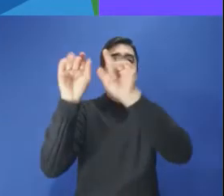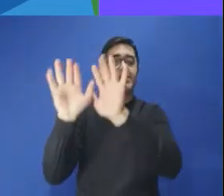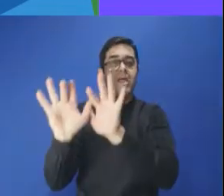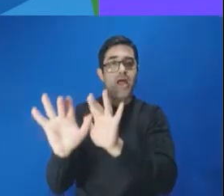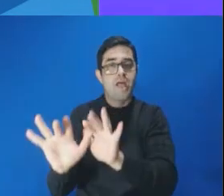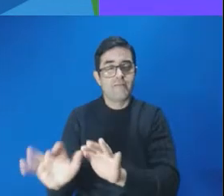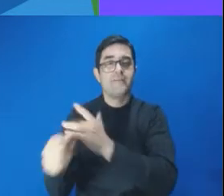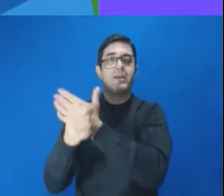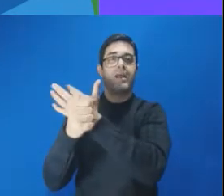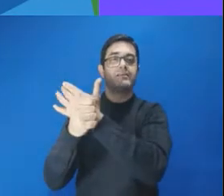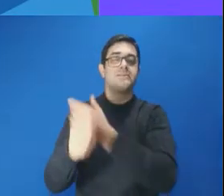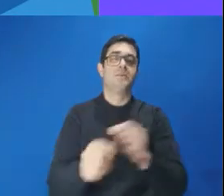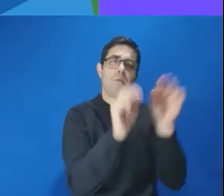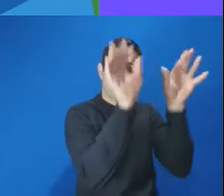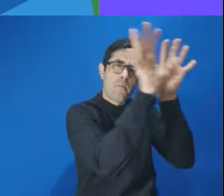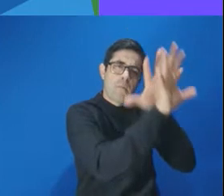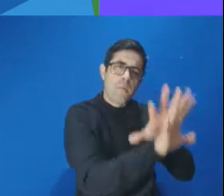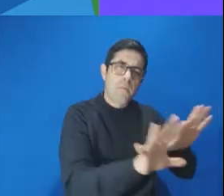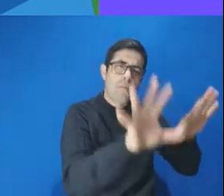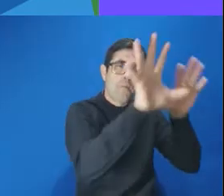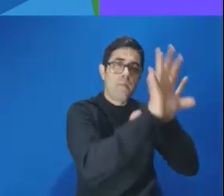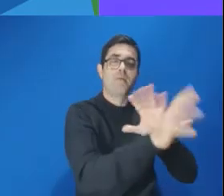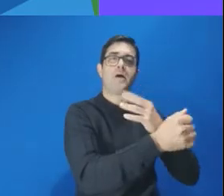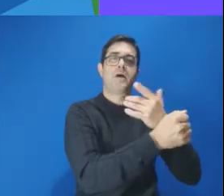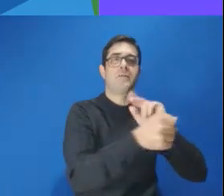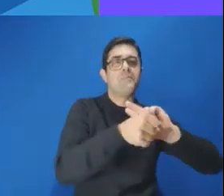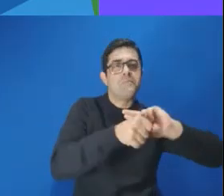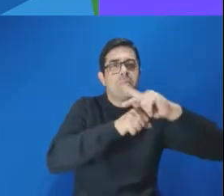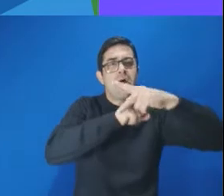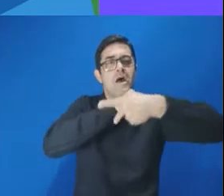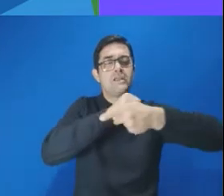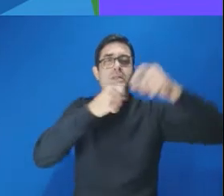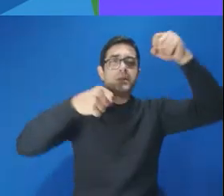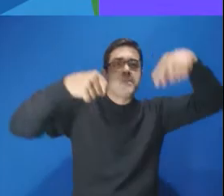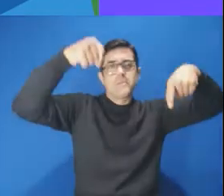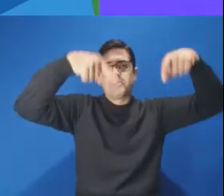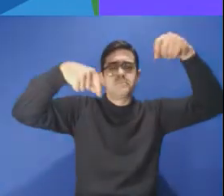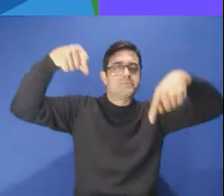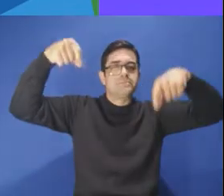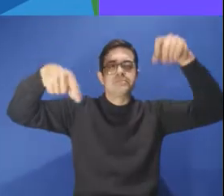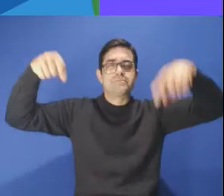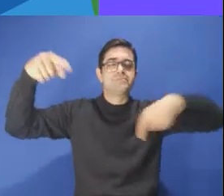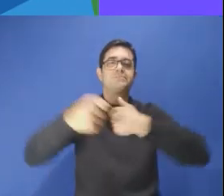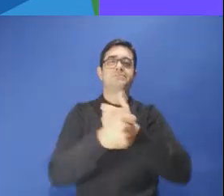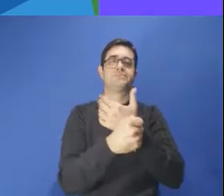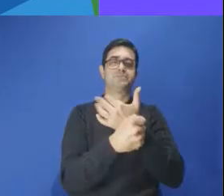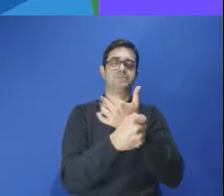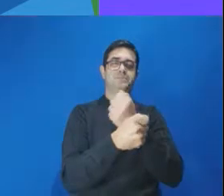ácida, névoa ácida, partículas sólidas ácidas e assim por diante. Então, essas